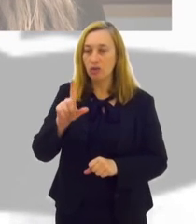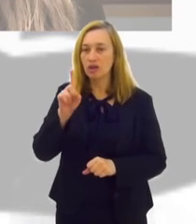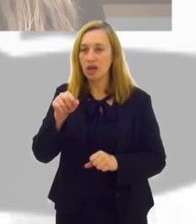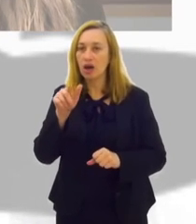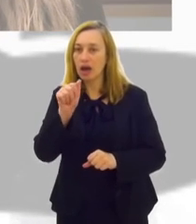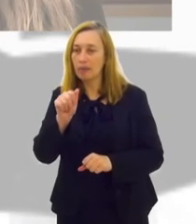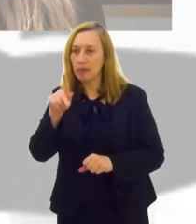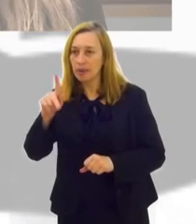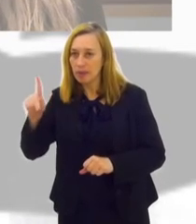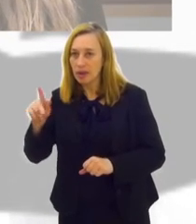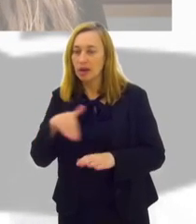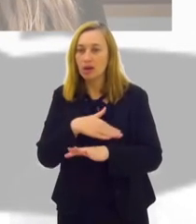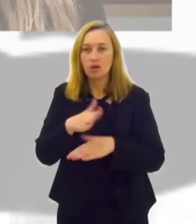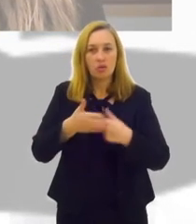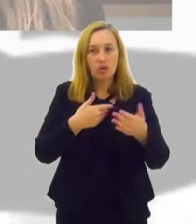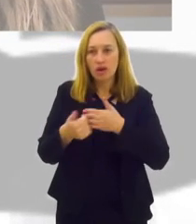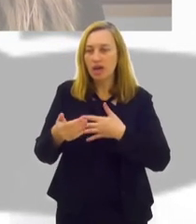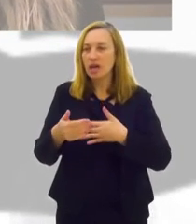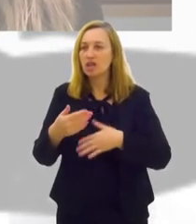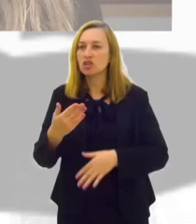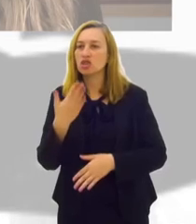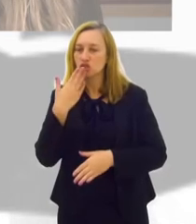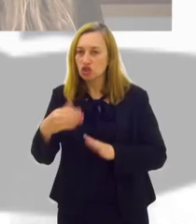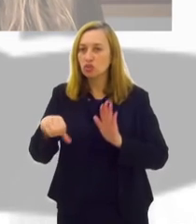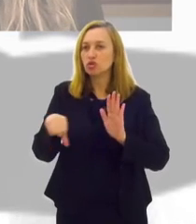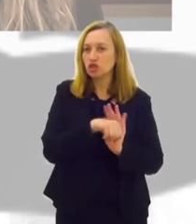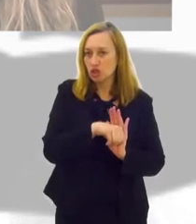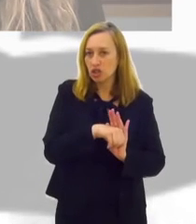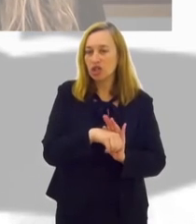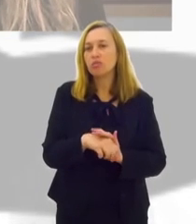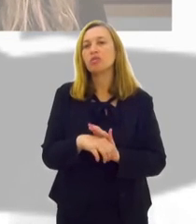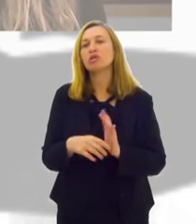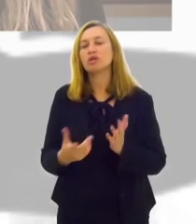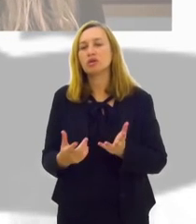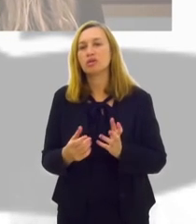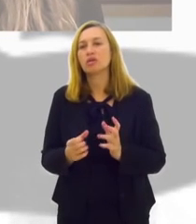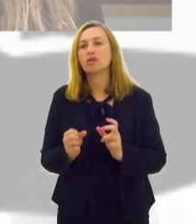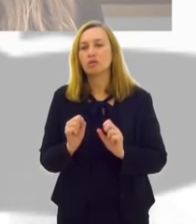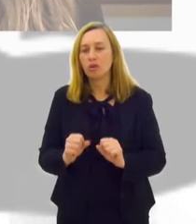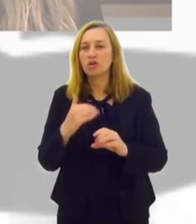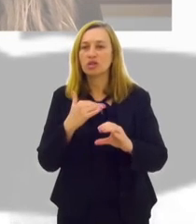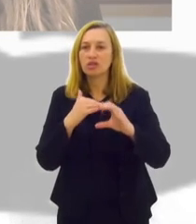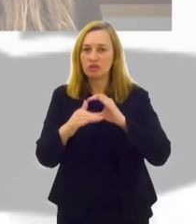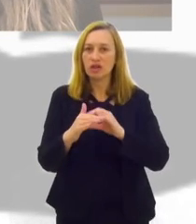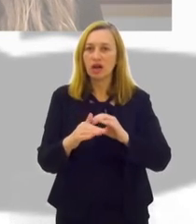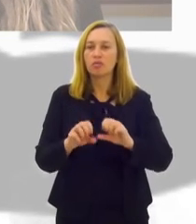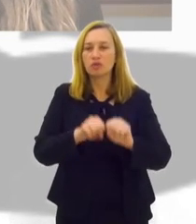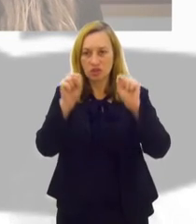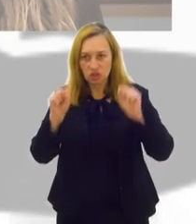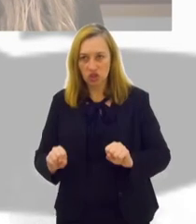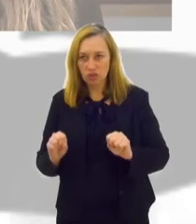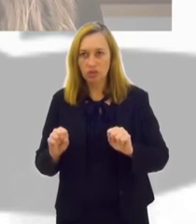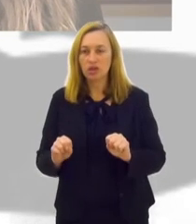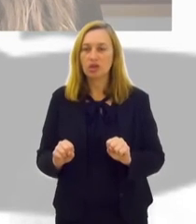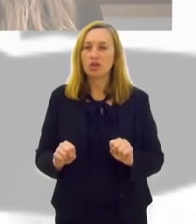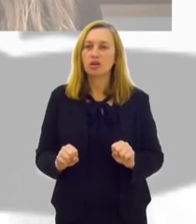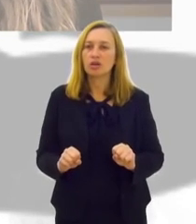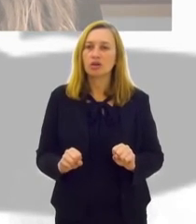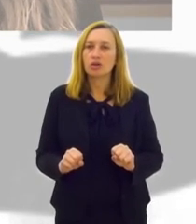que é o aplicativo que é para toda e qualquer irregularidade, qualquer notícia de irregularidade pode enviar por esse sistema,